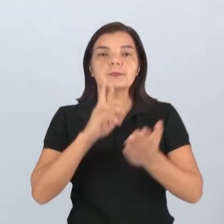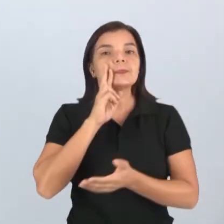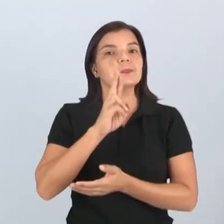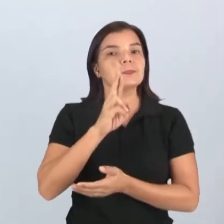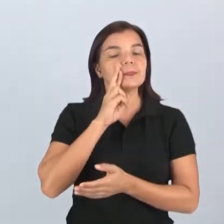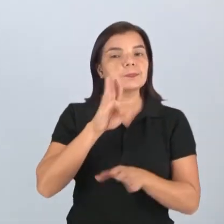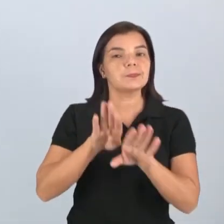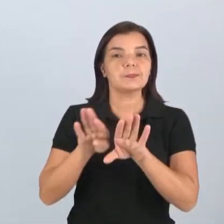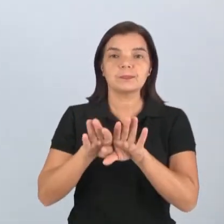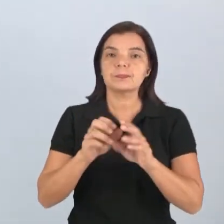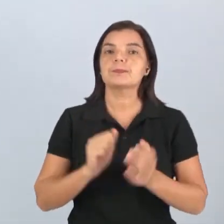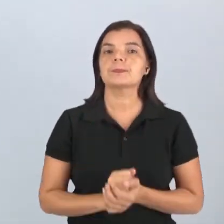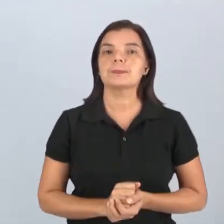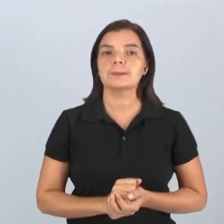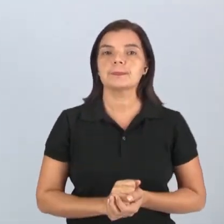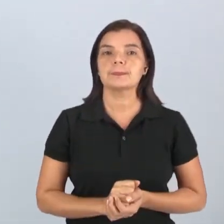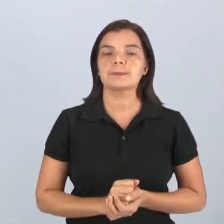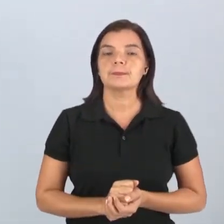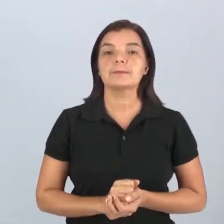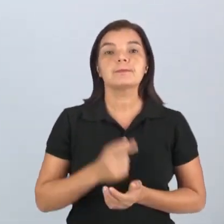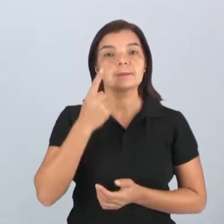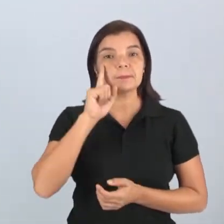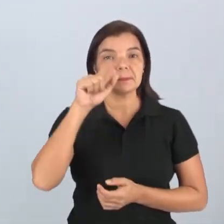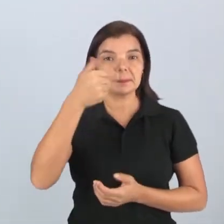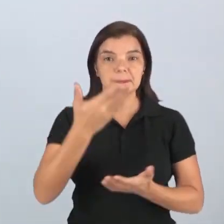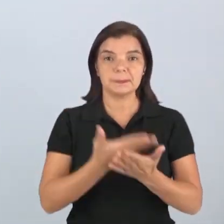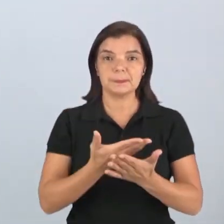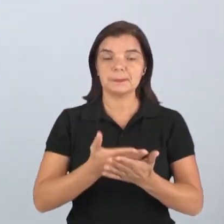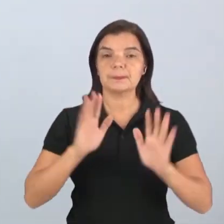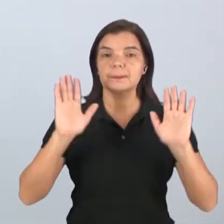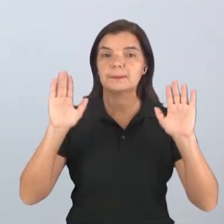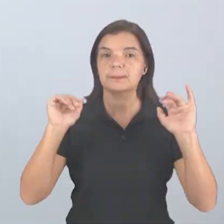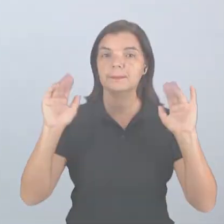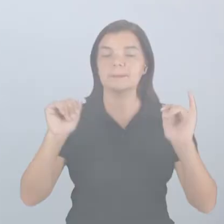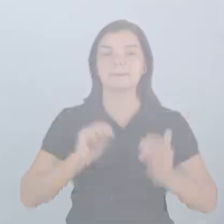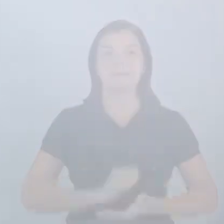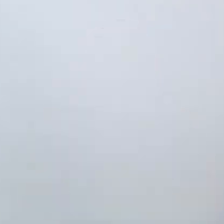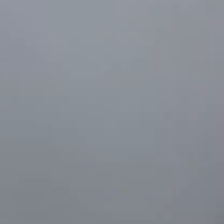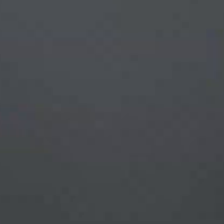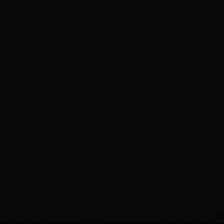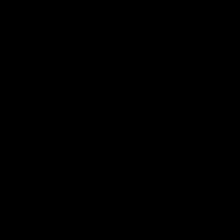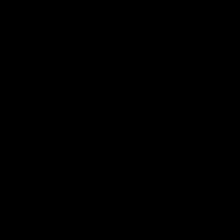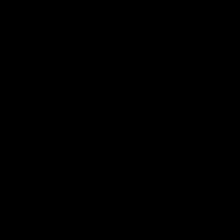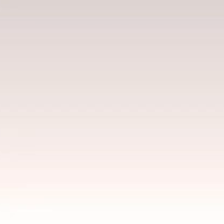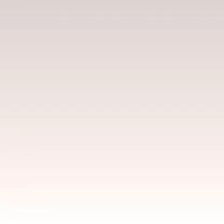você pode fazer e acompanhar tudinho, tá certo? A gente se vê na próxima. Tchau, tchau!